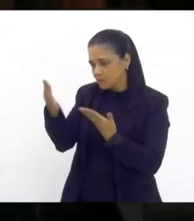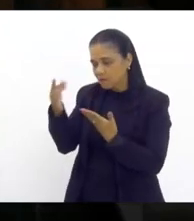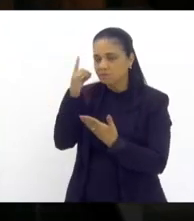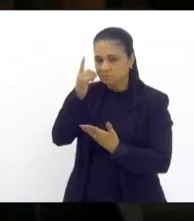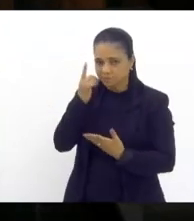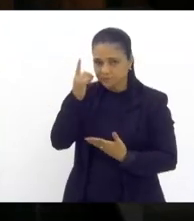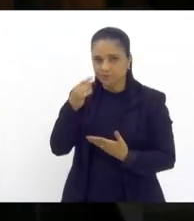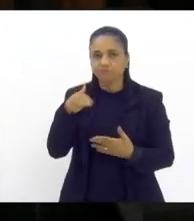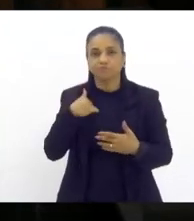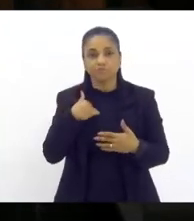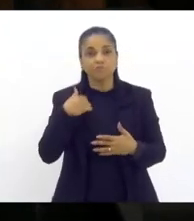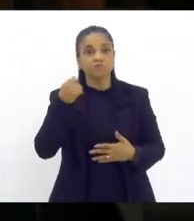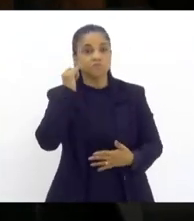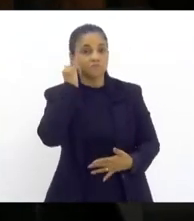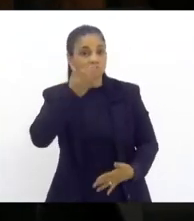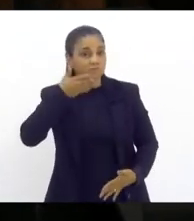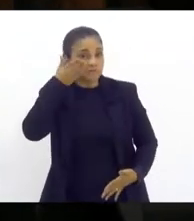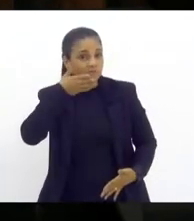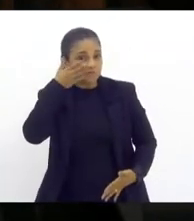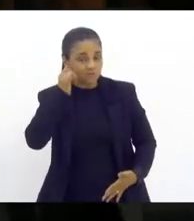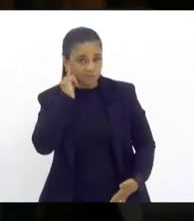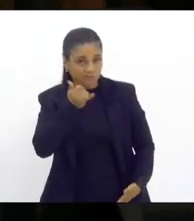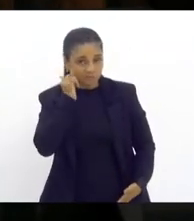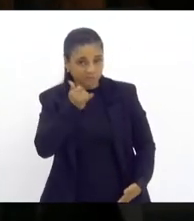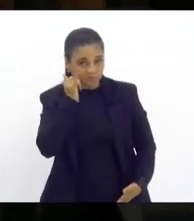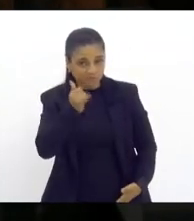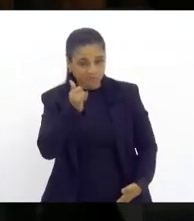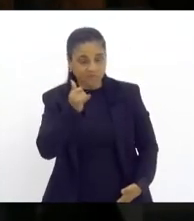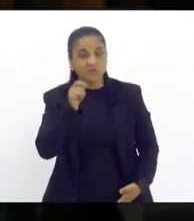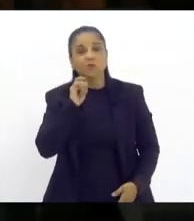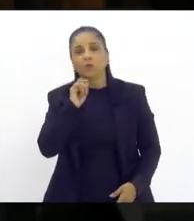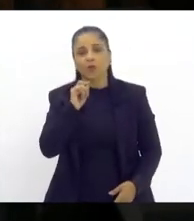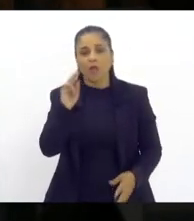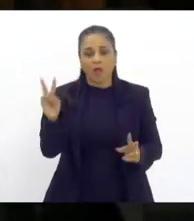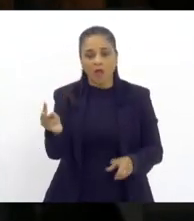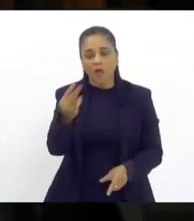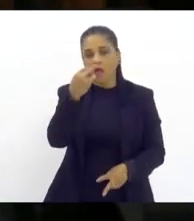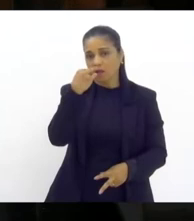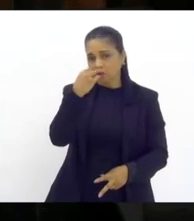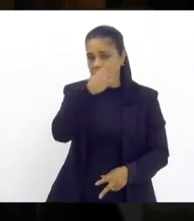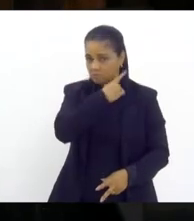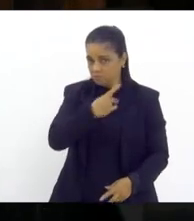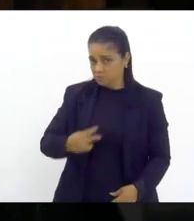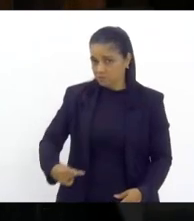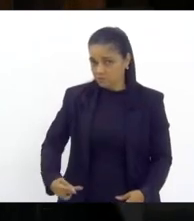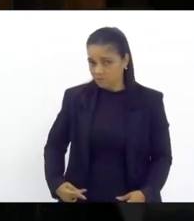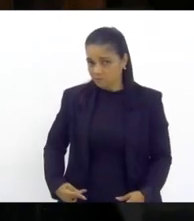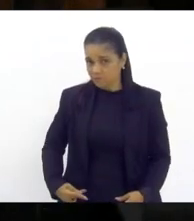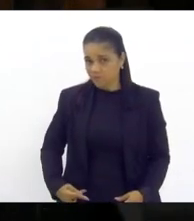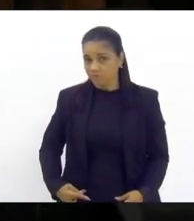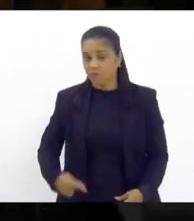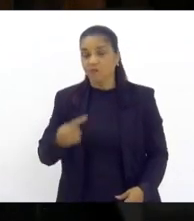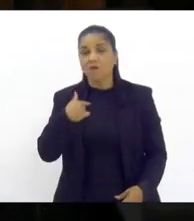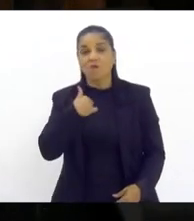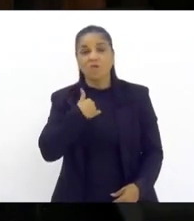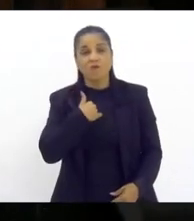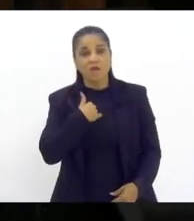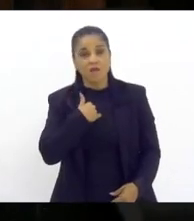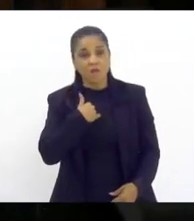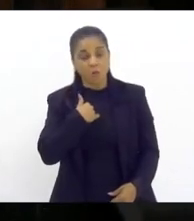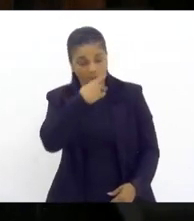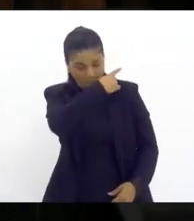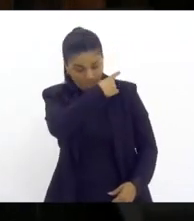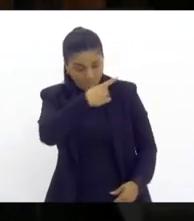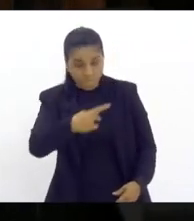discursando, senhor presidente, e pedi a atenção de Vossa Excelência, Porque eu estou falando com o presidente